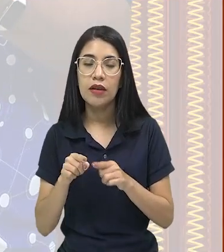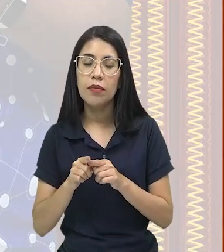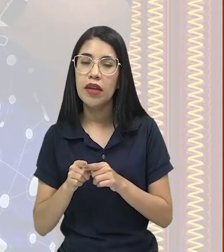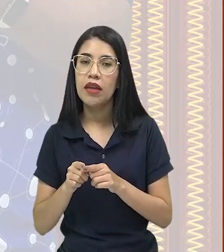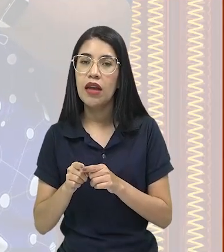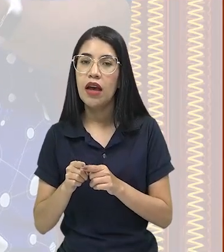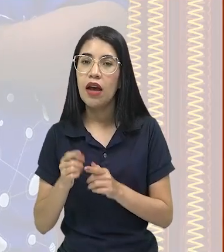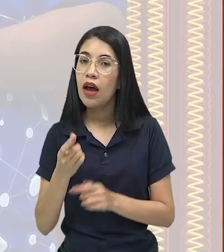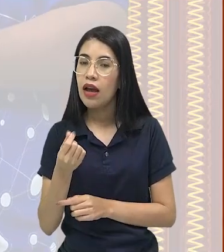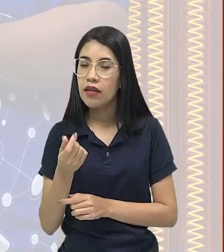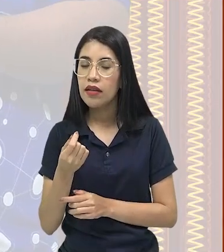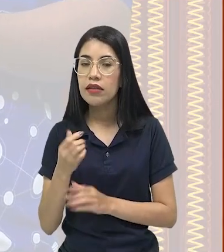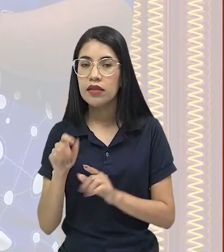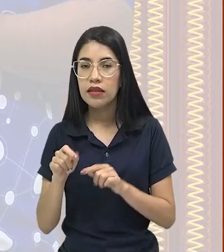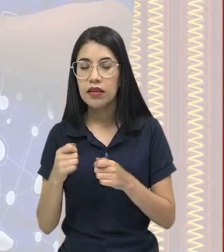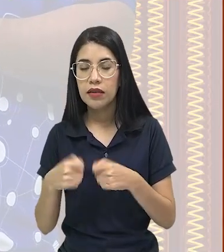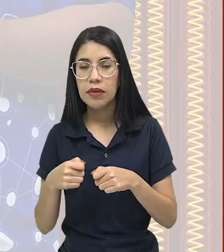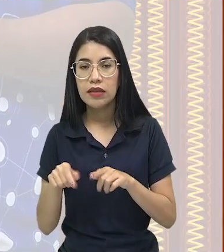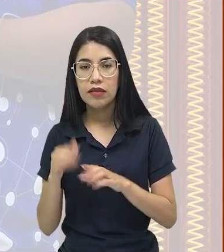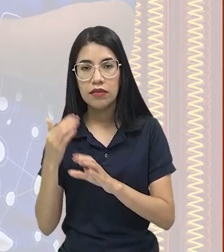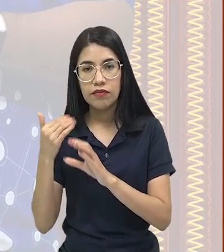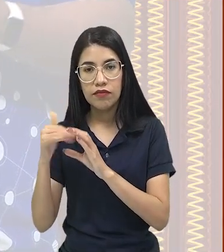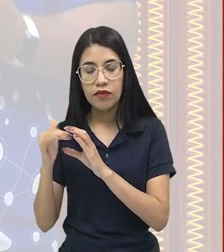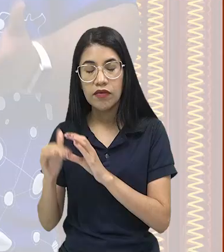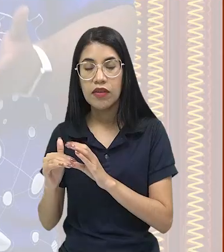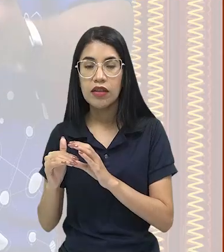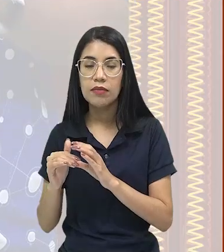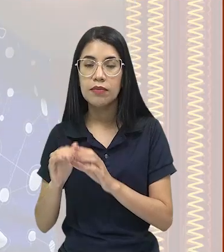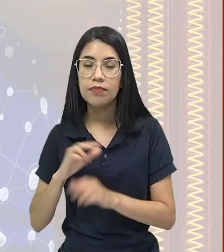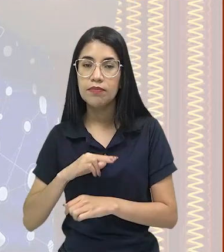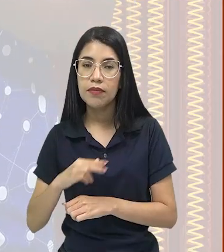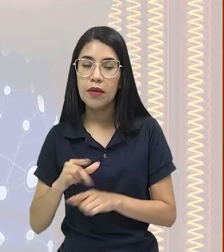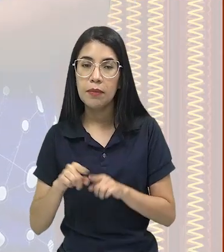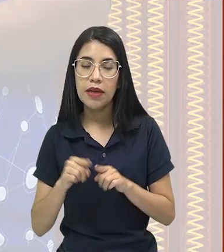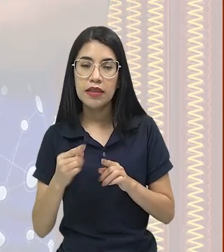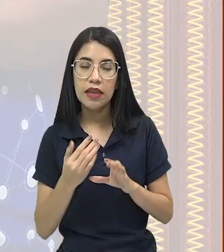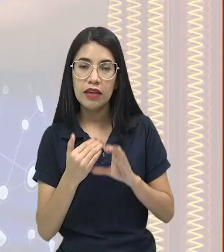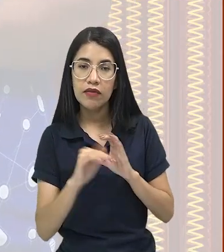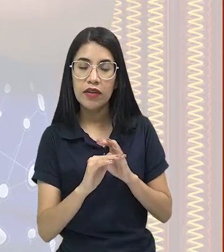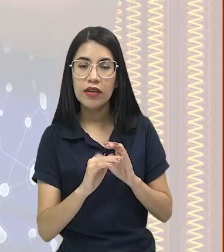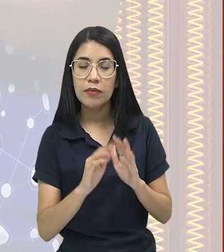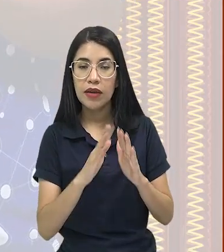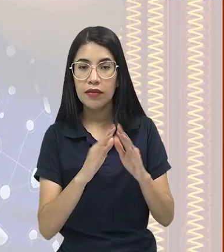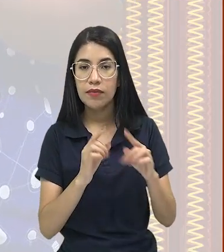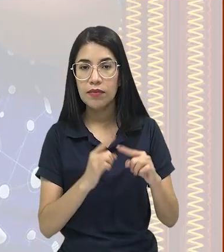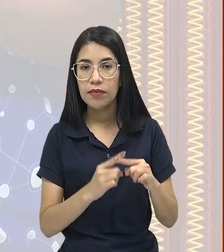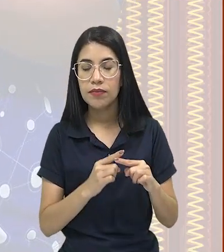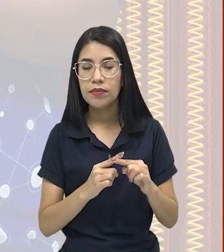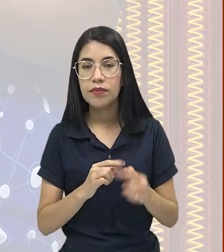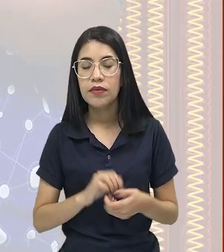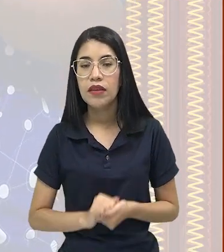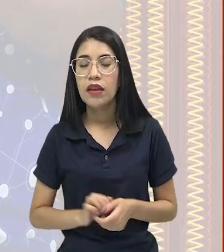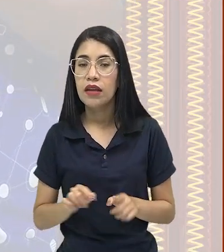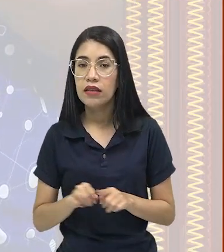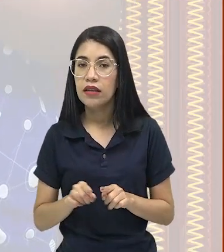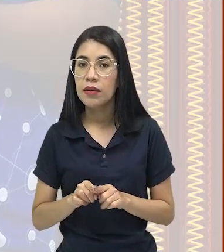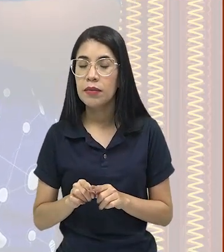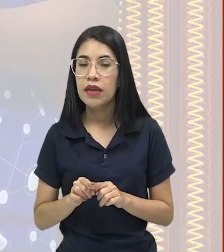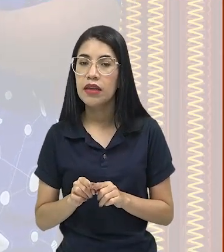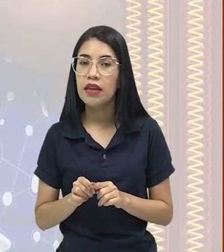era gerada, que deveria ser enviada para coroa, e grande parte era enviada para onde? Para a igreja. E era um motivo de